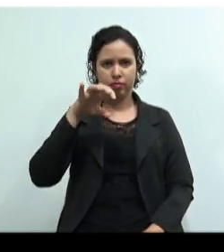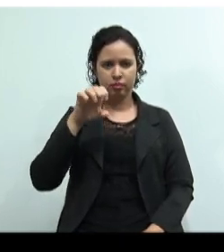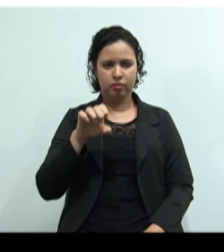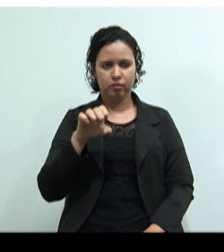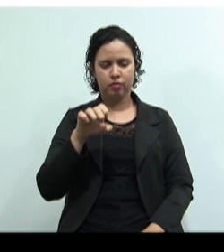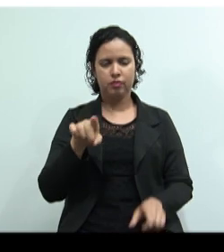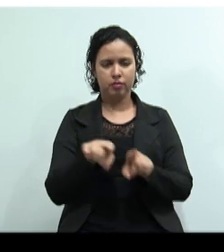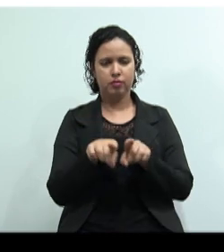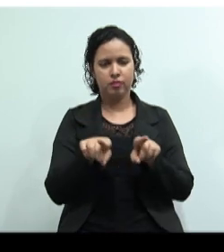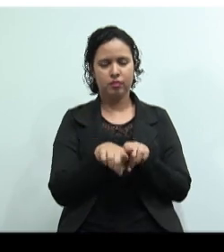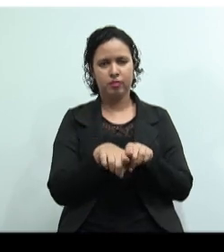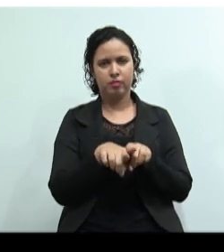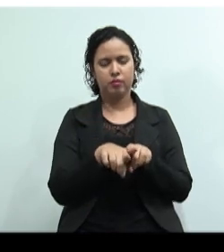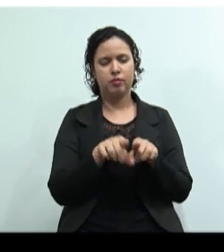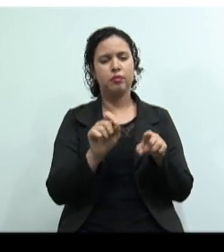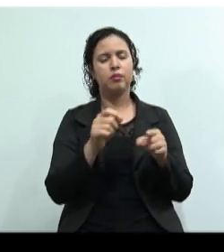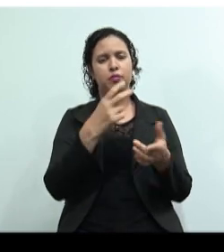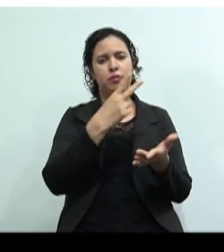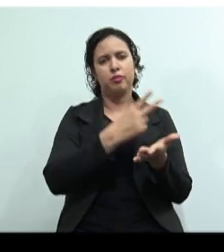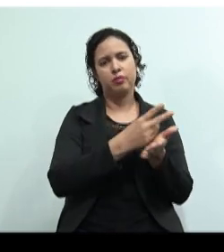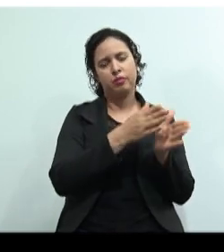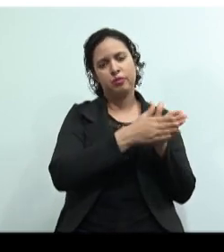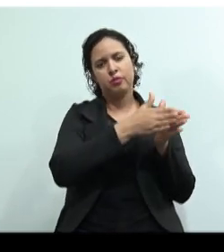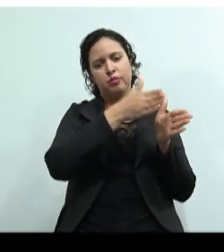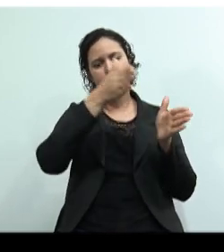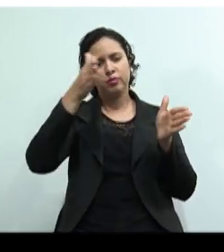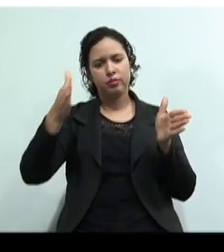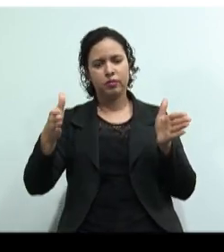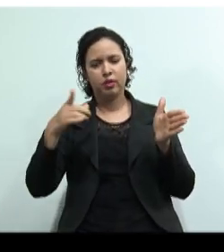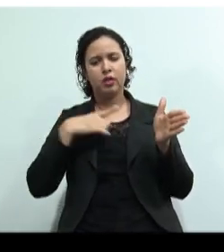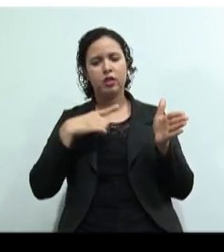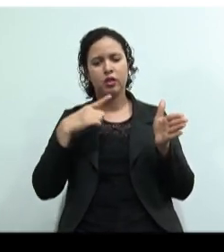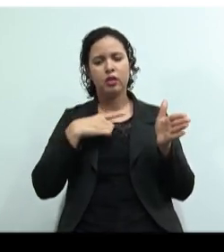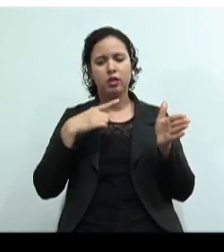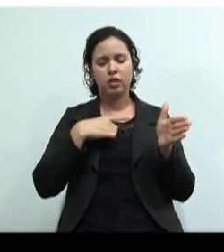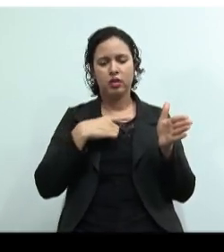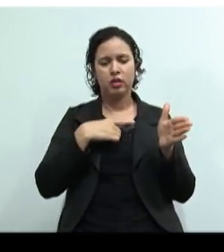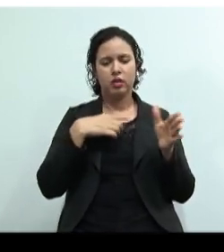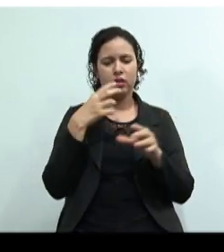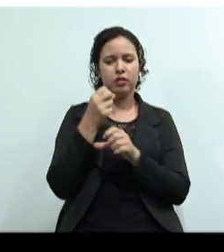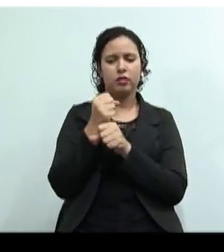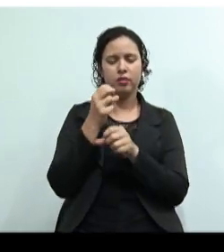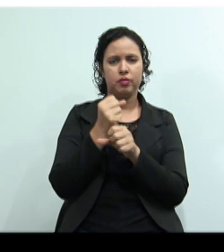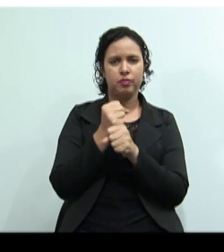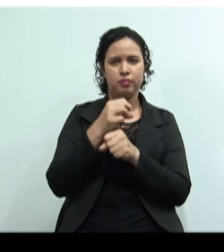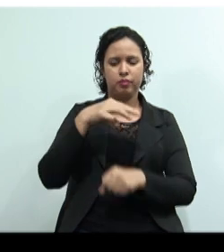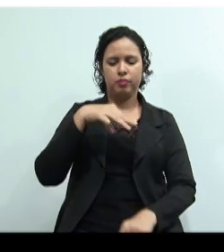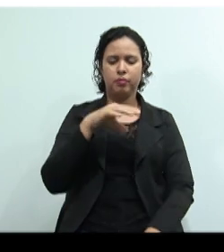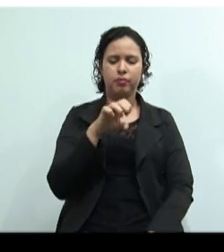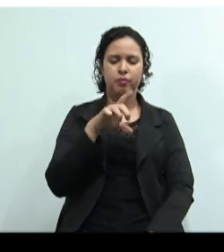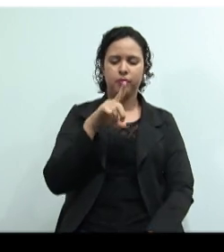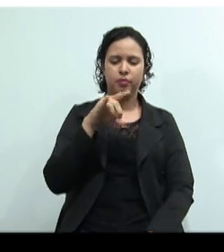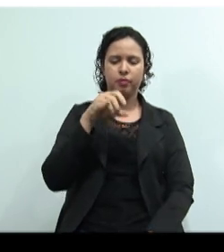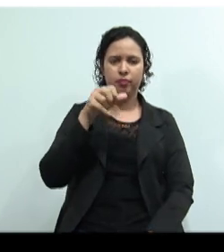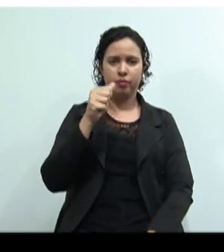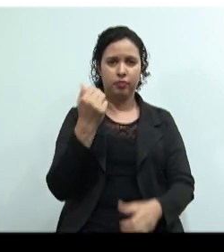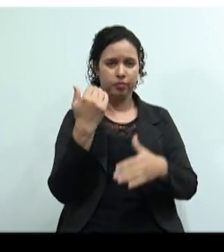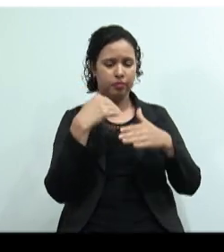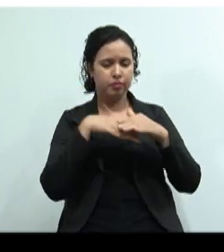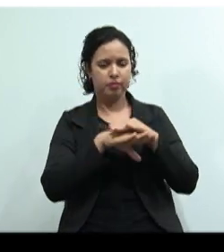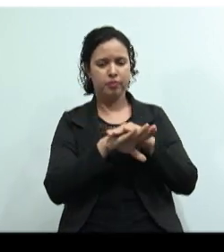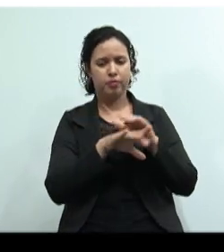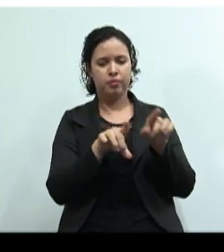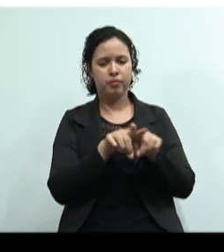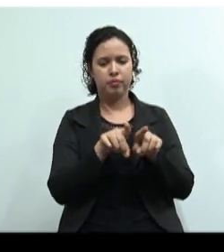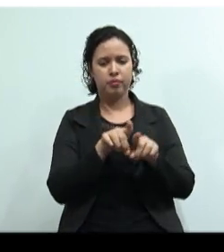No permanente, nós temos a média ponderada móvel, que é cálculo da média de entradas. Nós temos